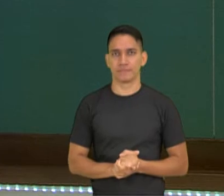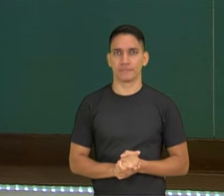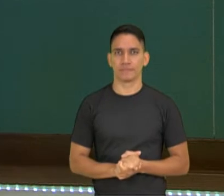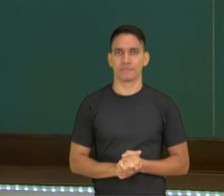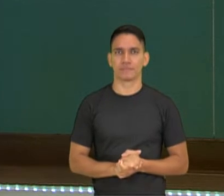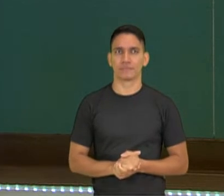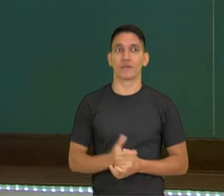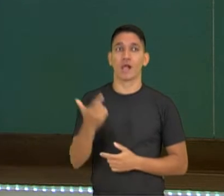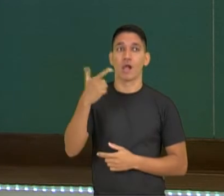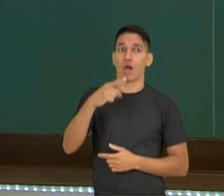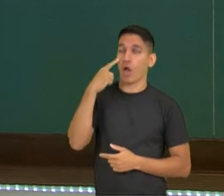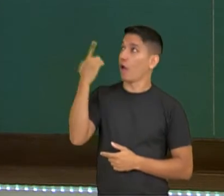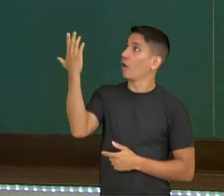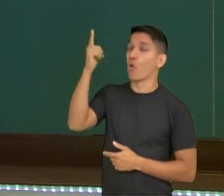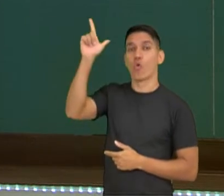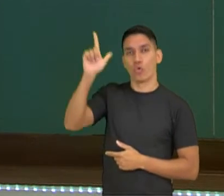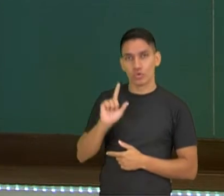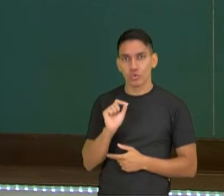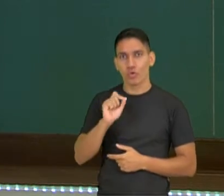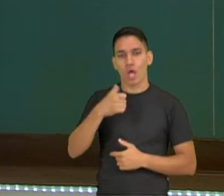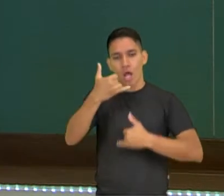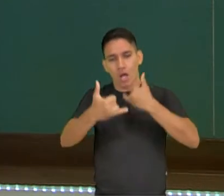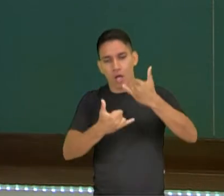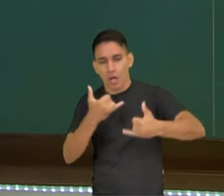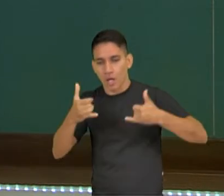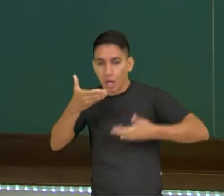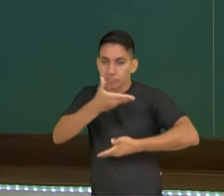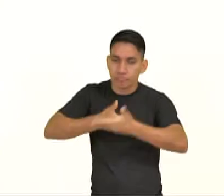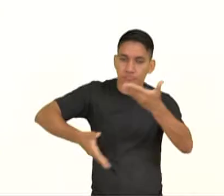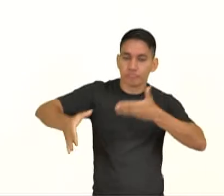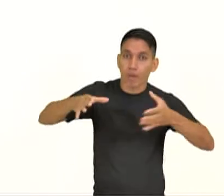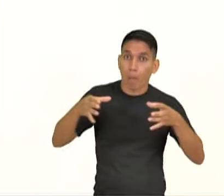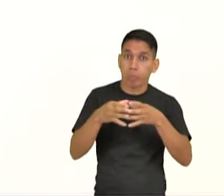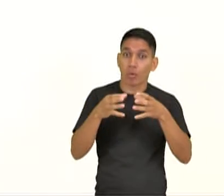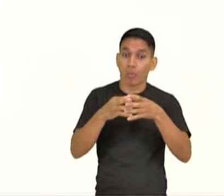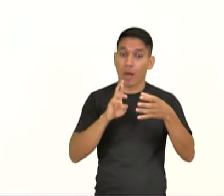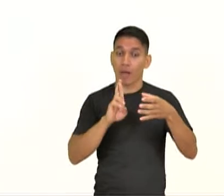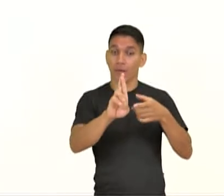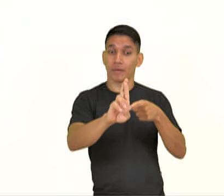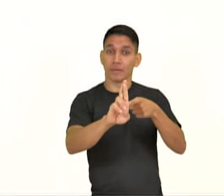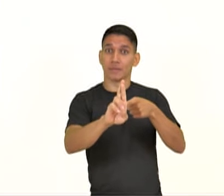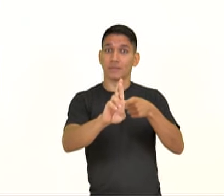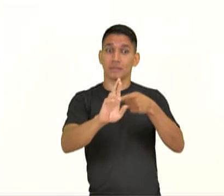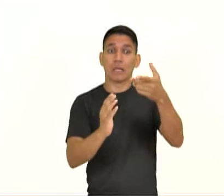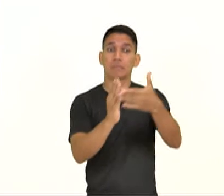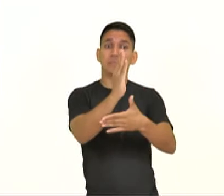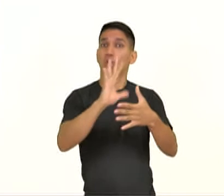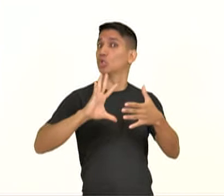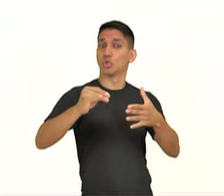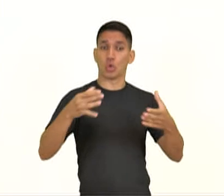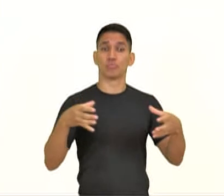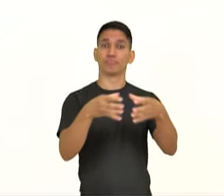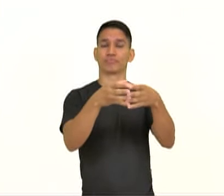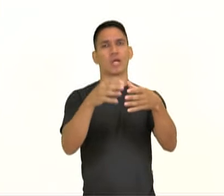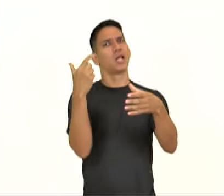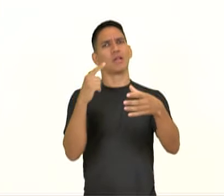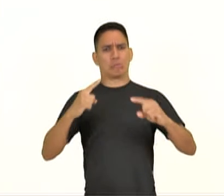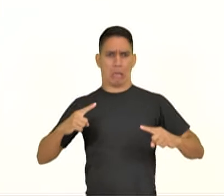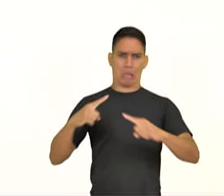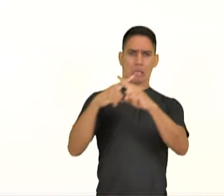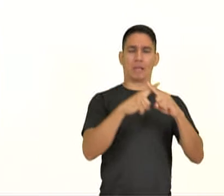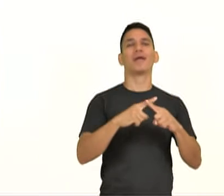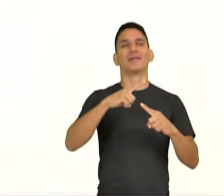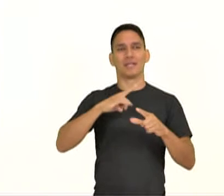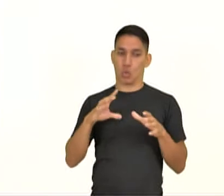Mais um para vocês são os jogos de resultado coletivo. São formadas equipes, mas não tem competição. Então tem as equipes, mas